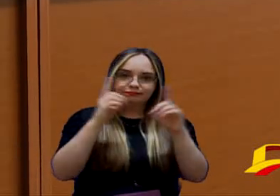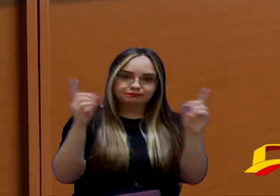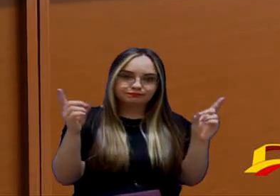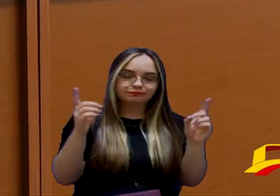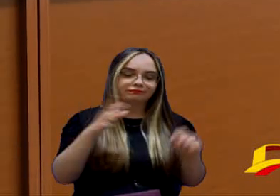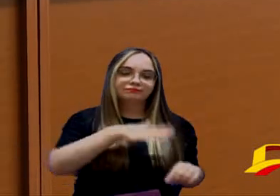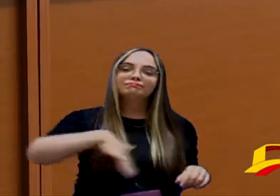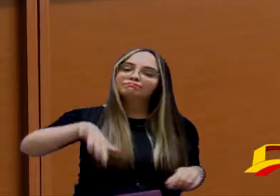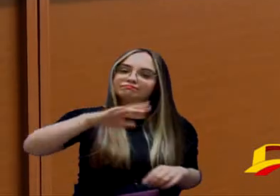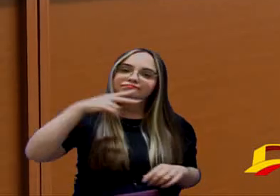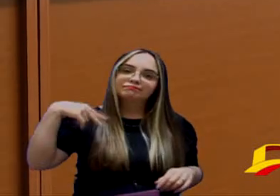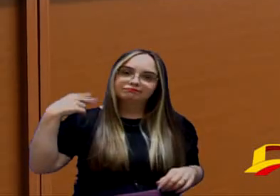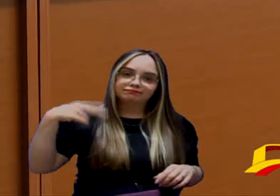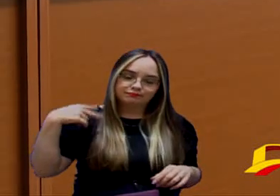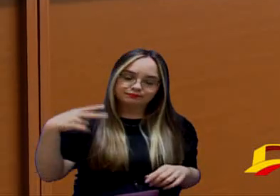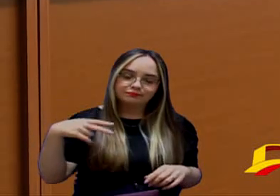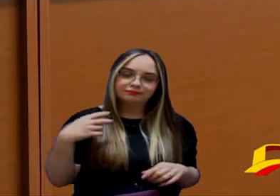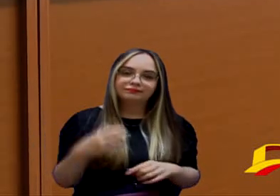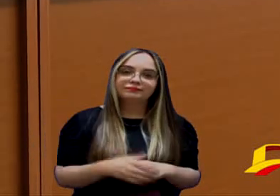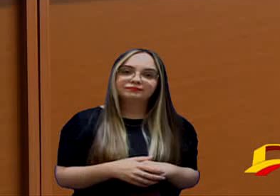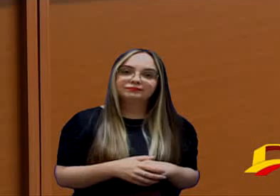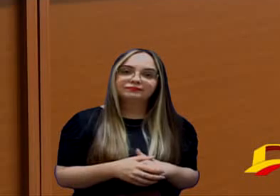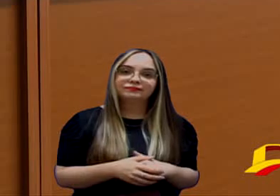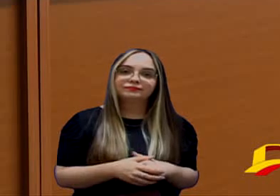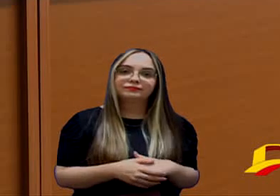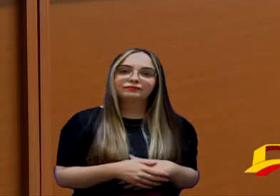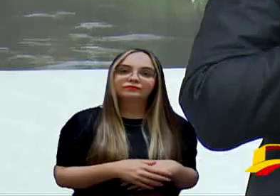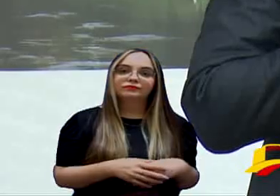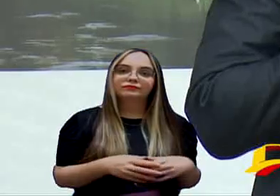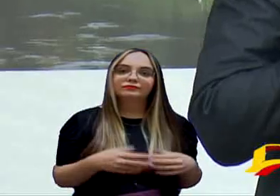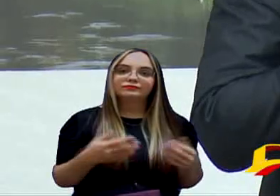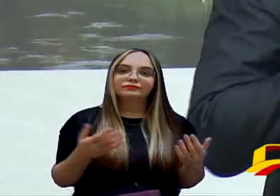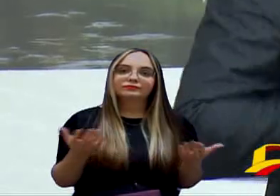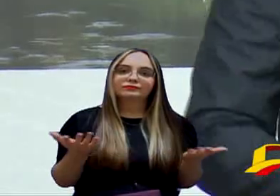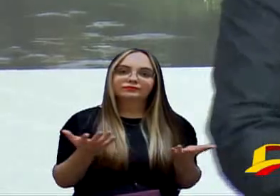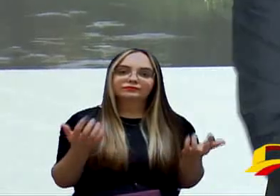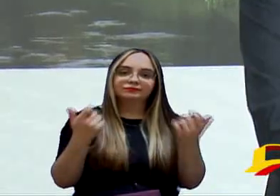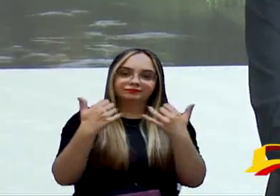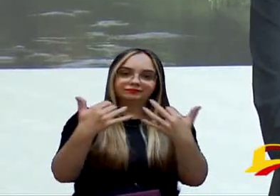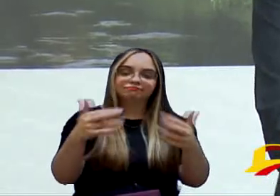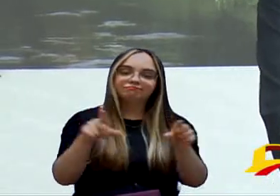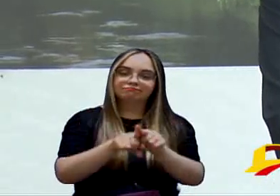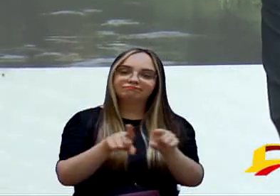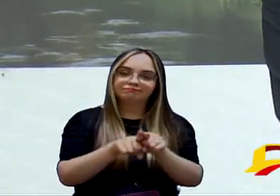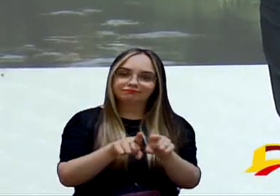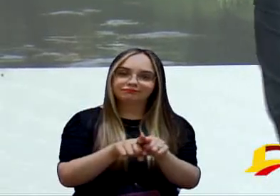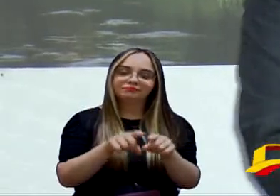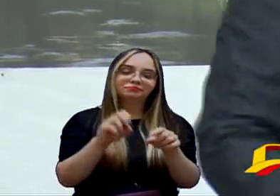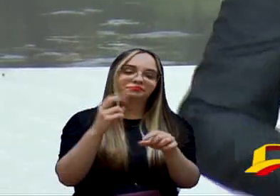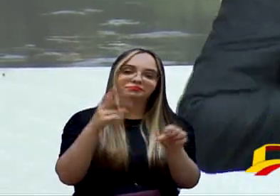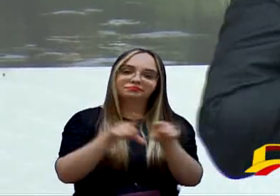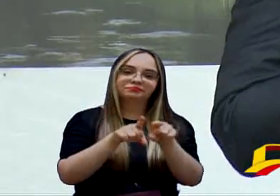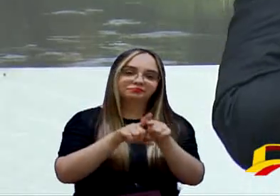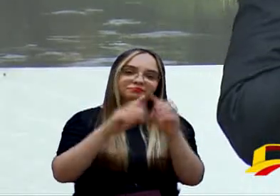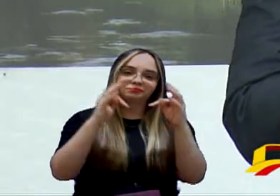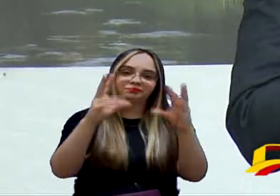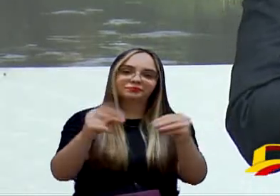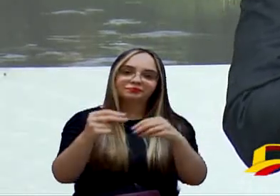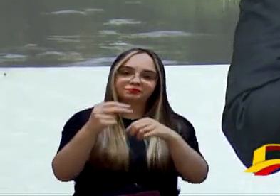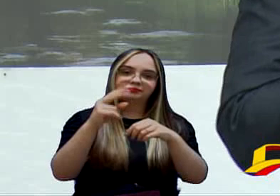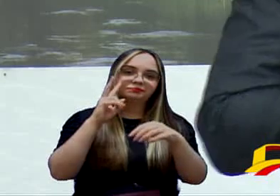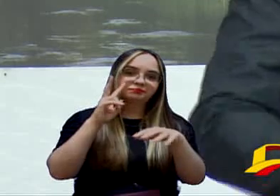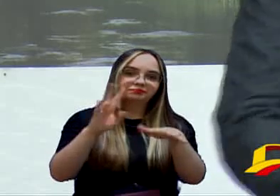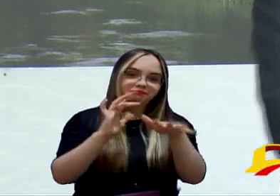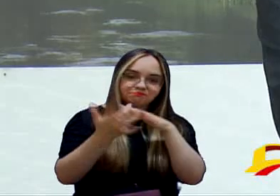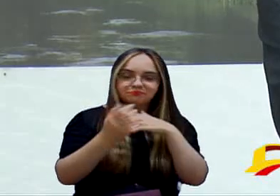obras vereadores e nobres vereadoras e aqui está aqui em pleno plenário e todos que nos assistem nas canais digitais